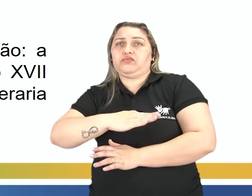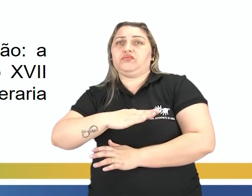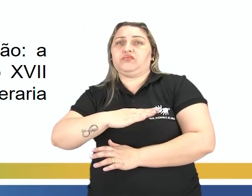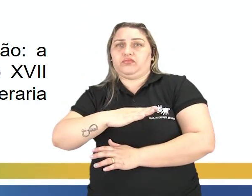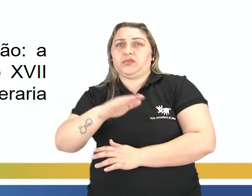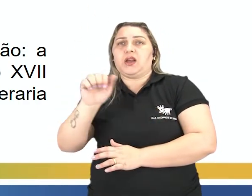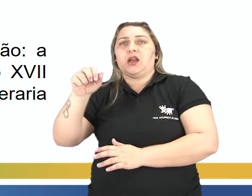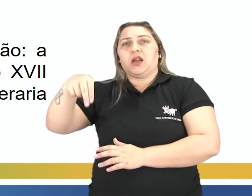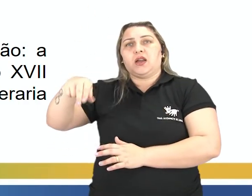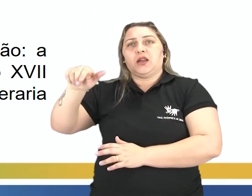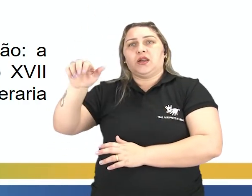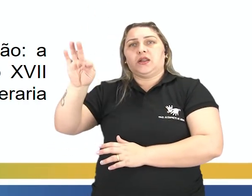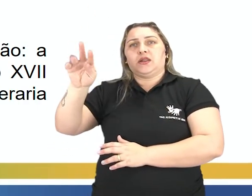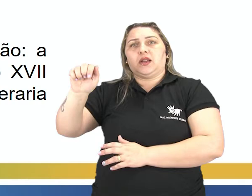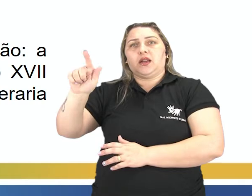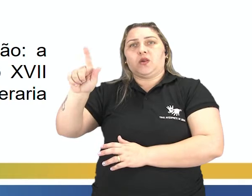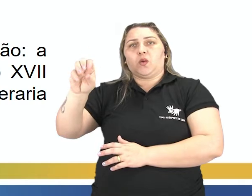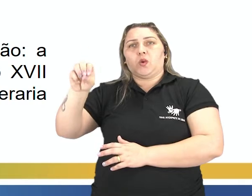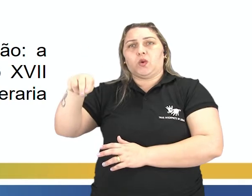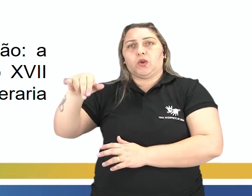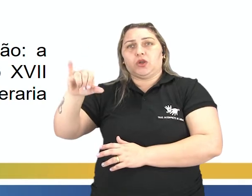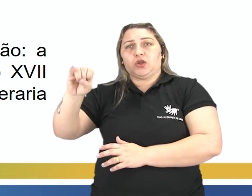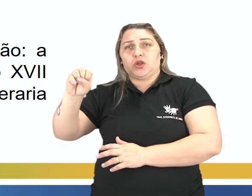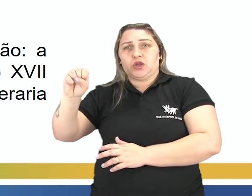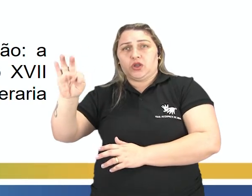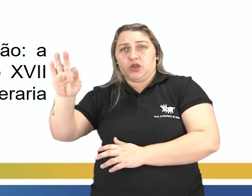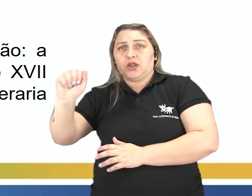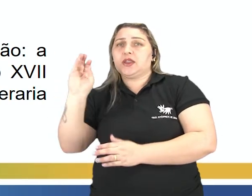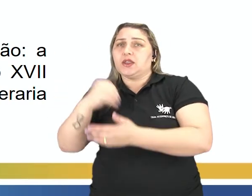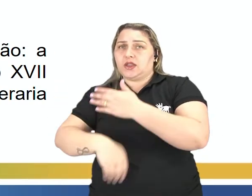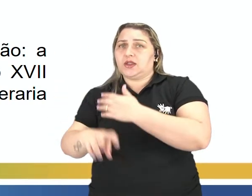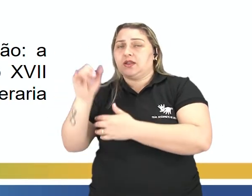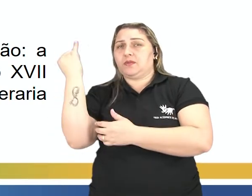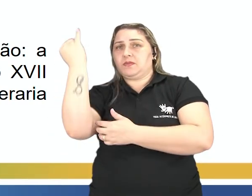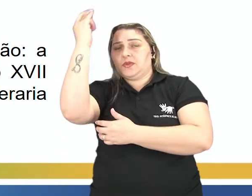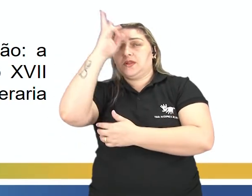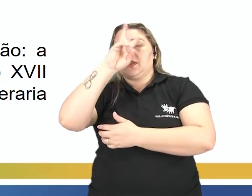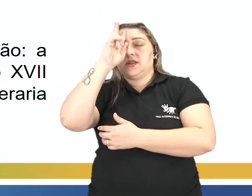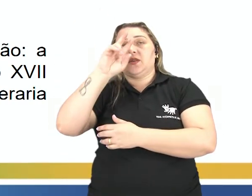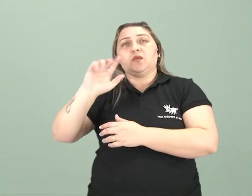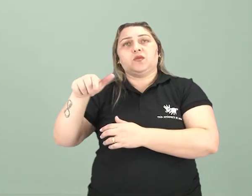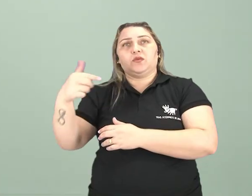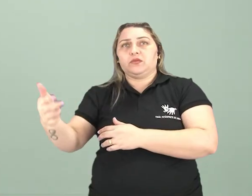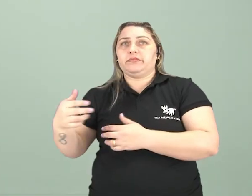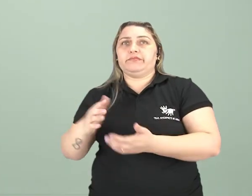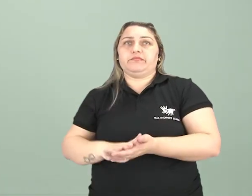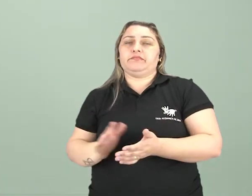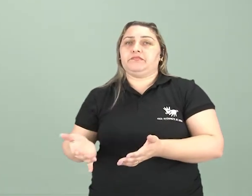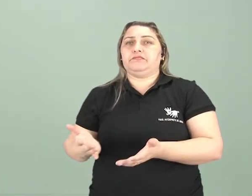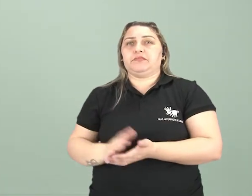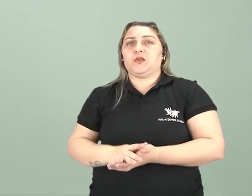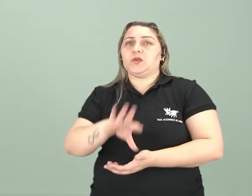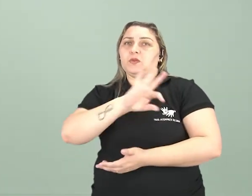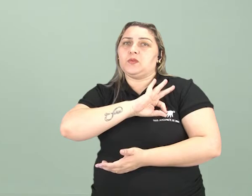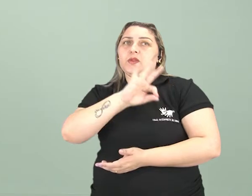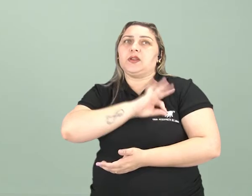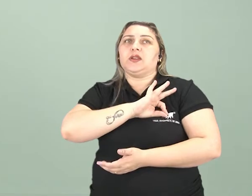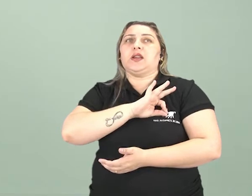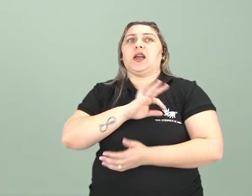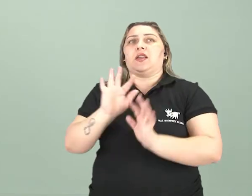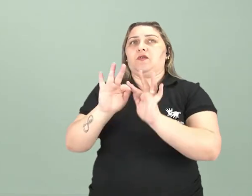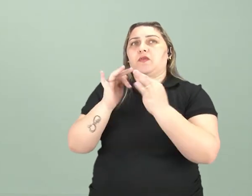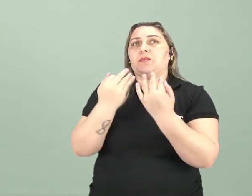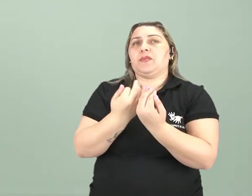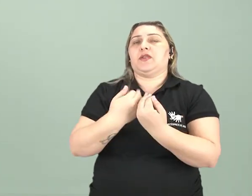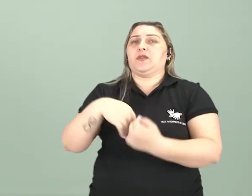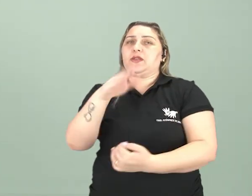daquela história. Depois nós temos o vilão, que é o antagonista, que também tem um papel muito importante dentro da história.